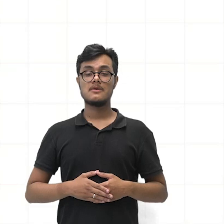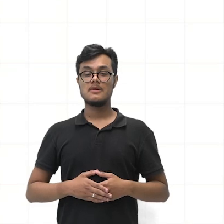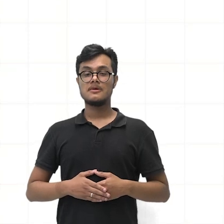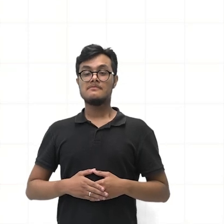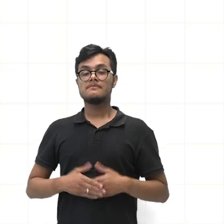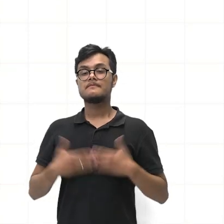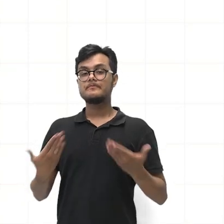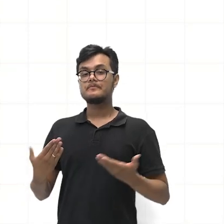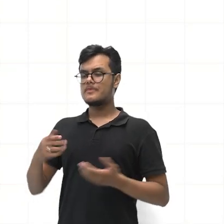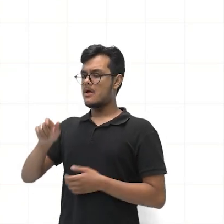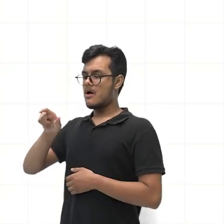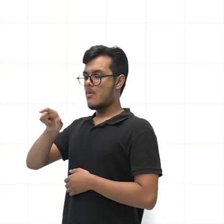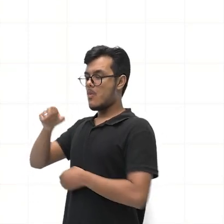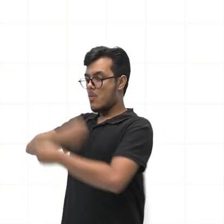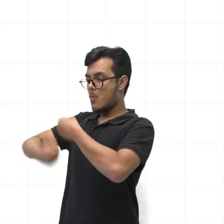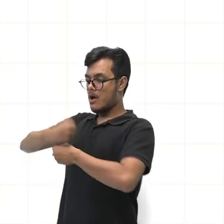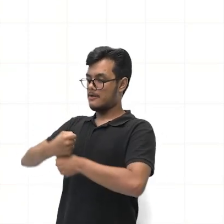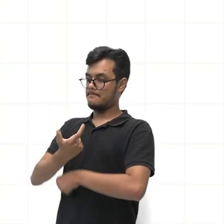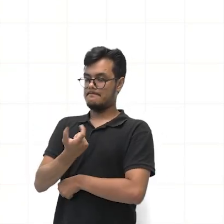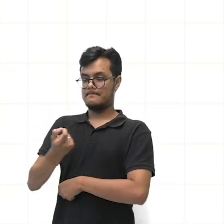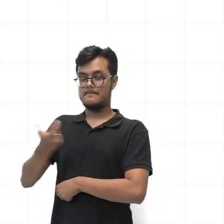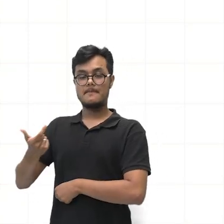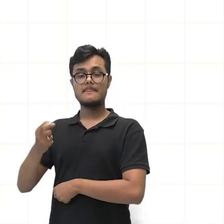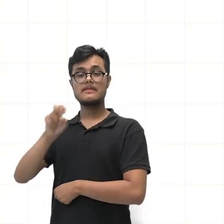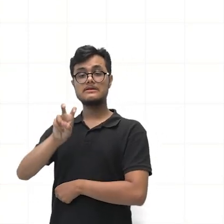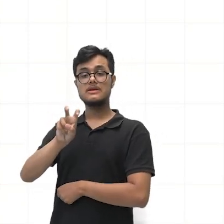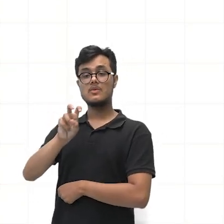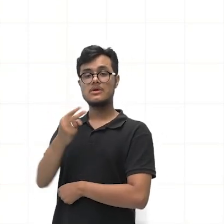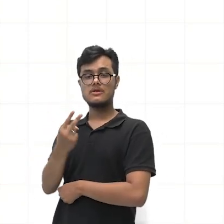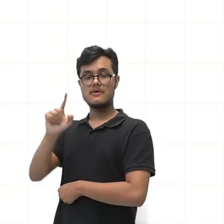2022, quanto que o cidadão gastou aqui naqueles itens? R$